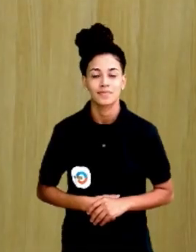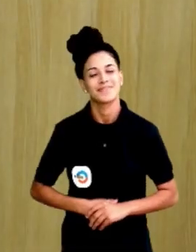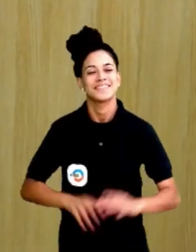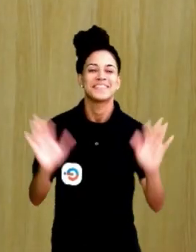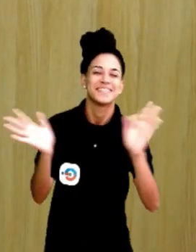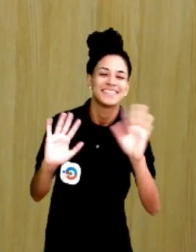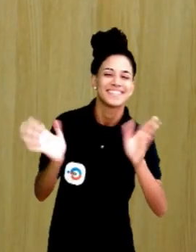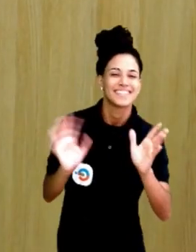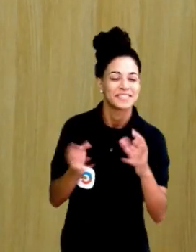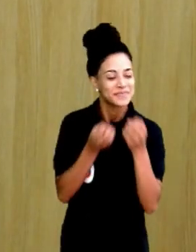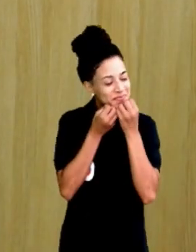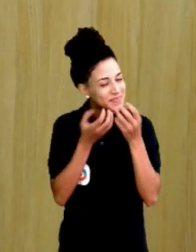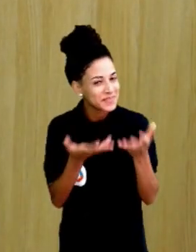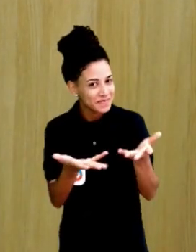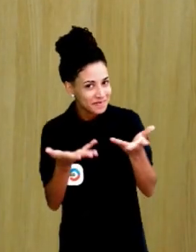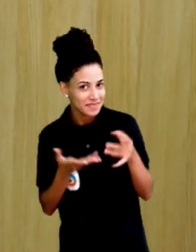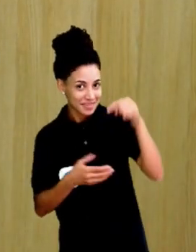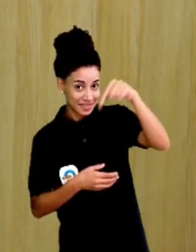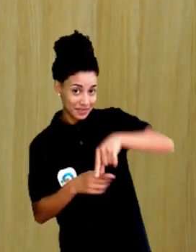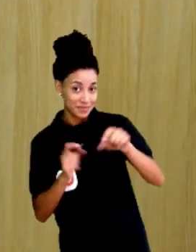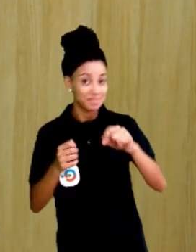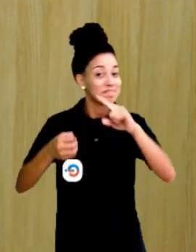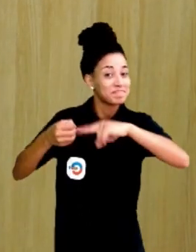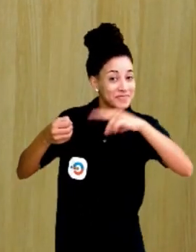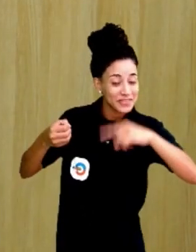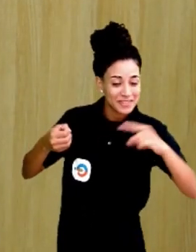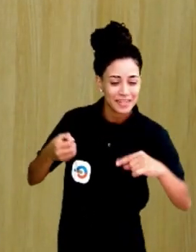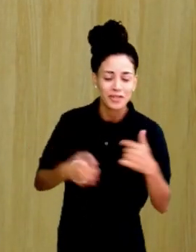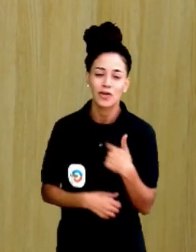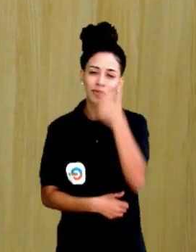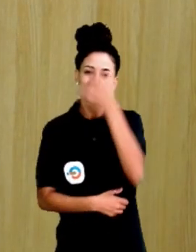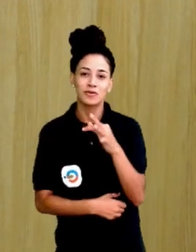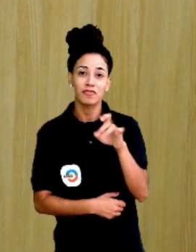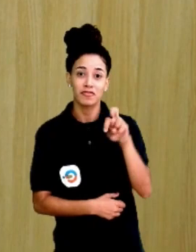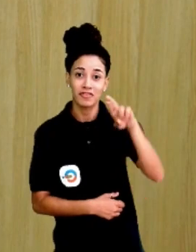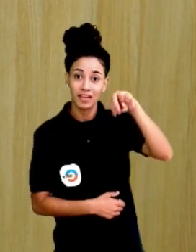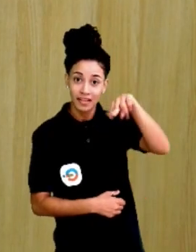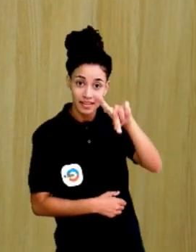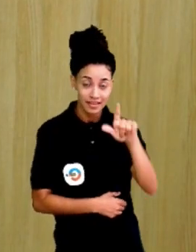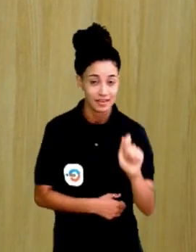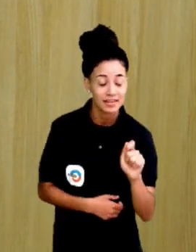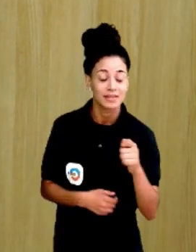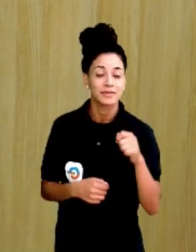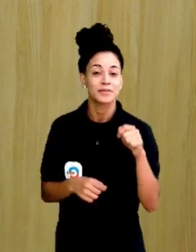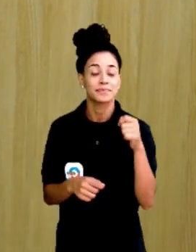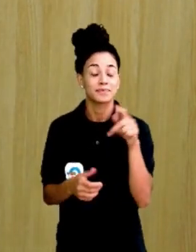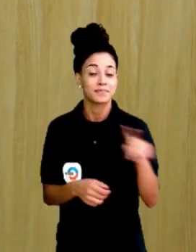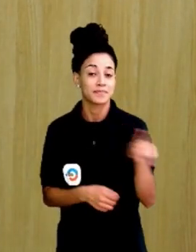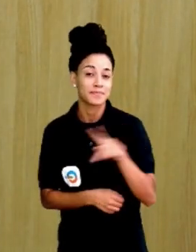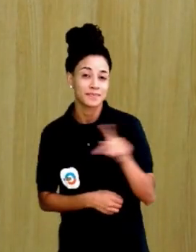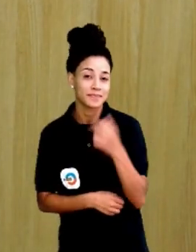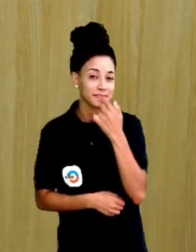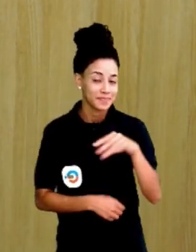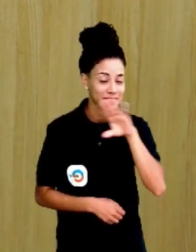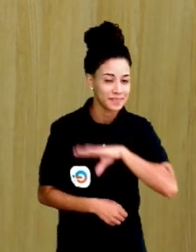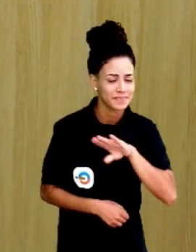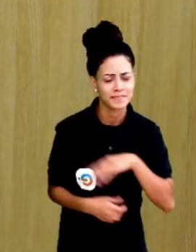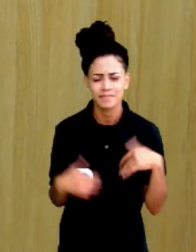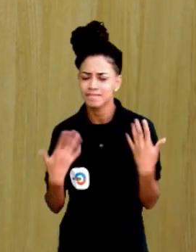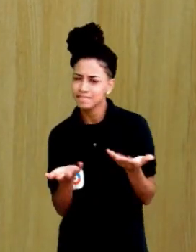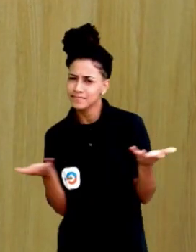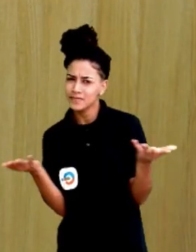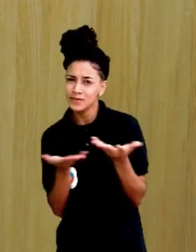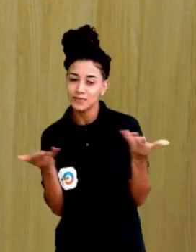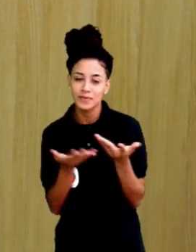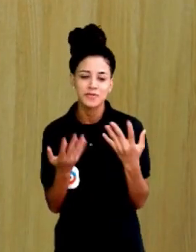Olá sejam bem-vindos a mais um onda Tec eu sou Fernanda Vasconcelos professora de língua portuguesa e hoje a